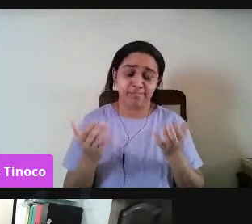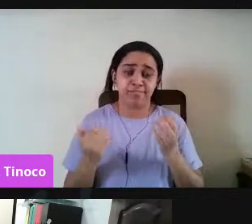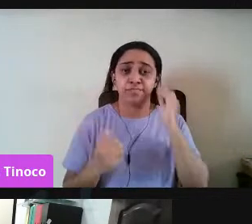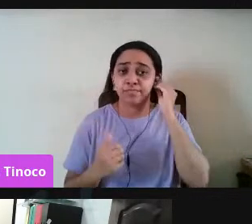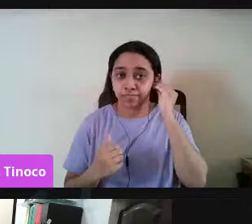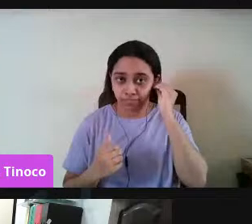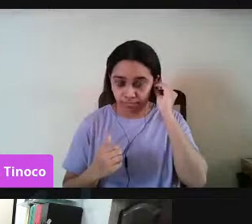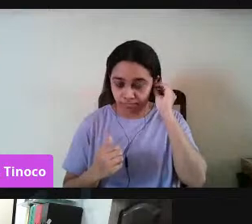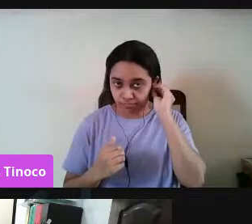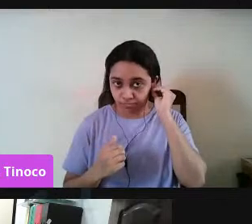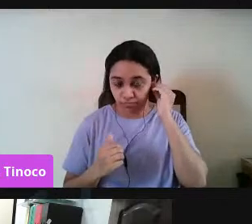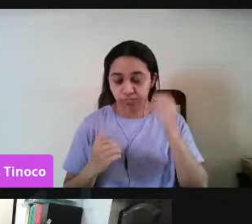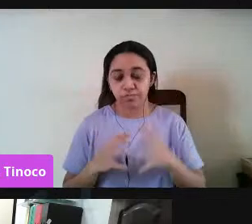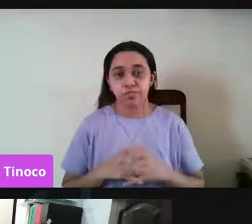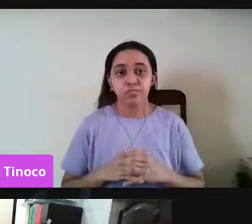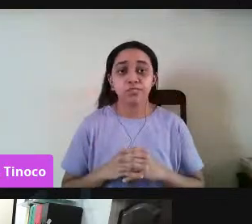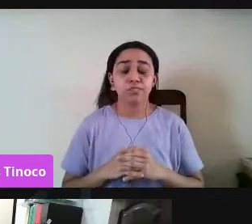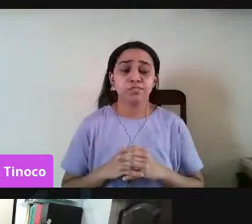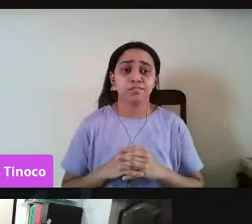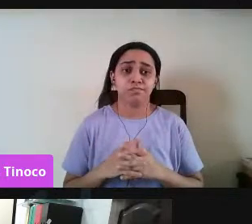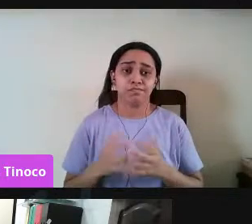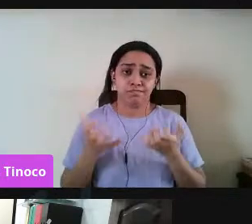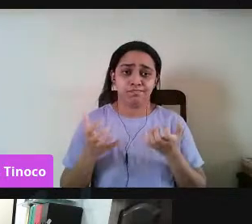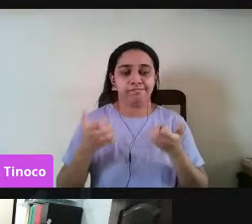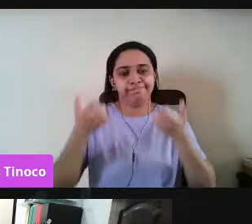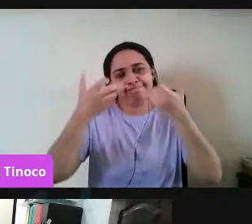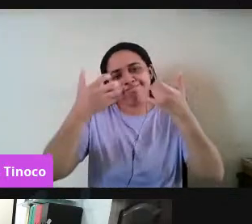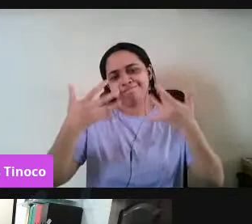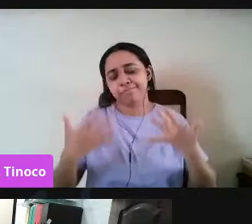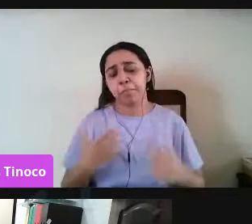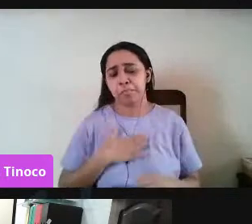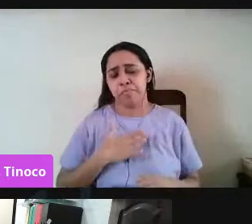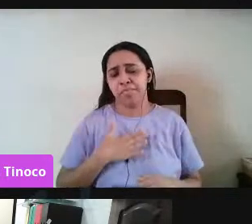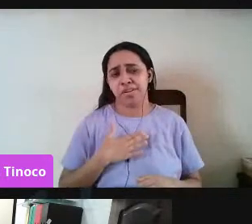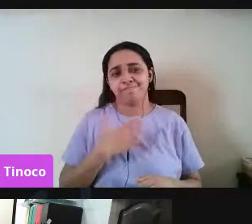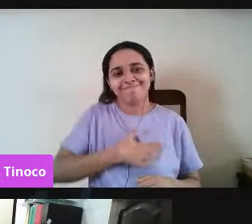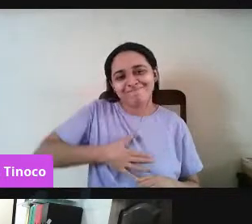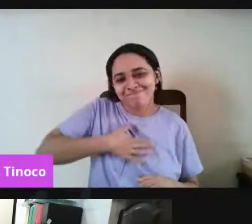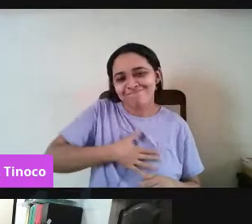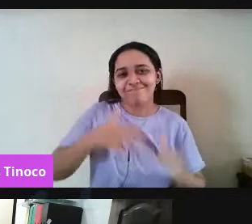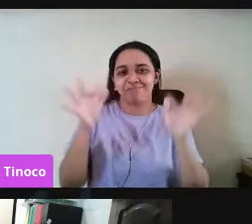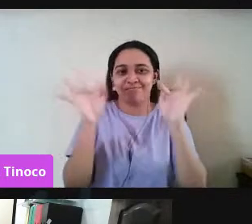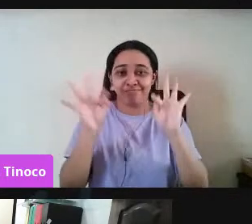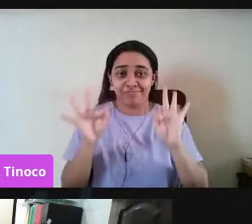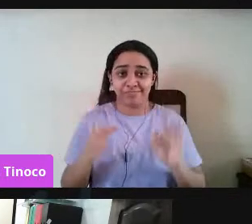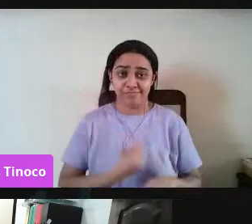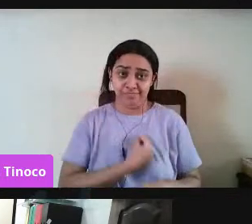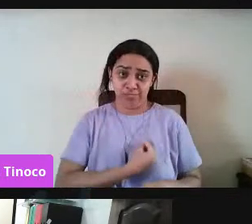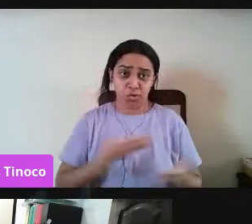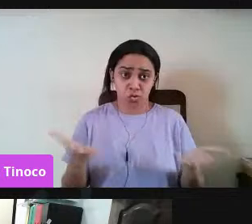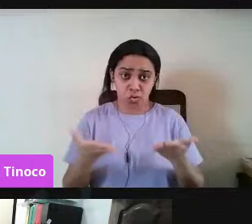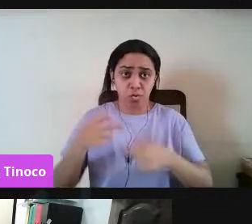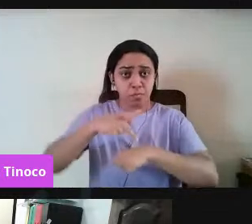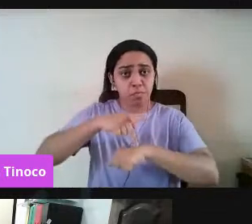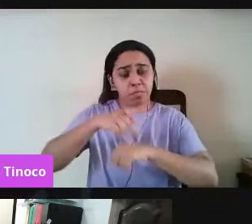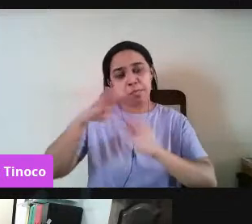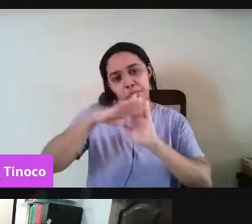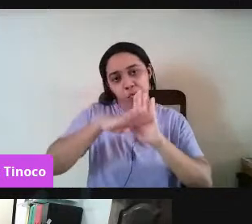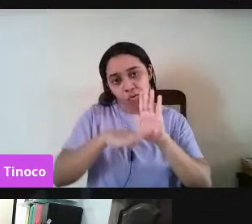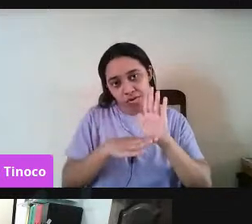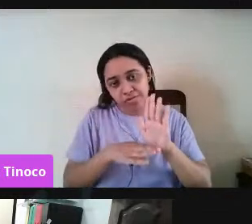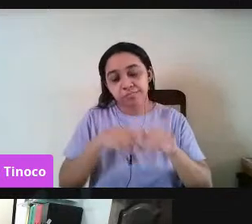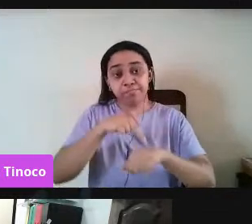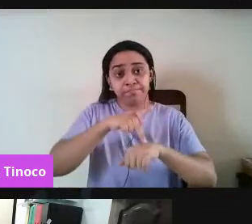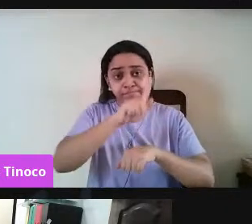começar dizendo da minha alegria, né, de estar aqui hoje no programa de pós-graduação em Letras da